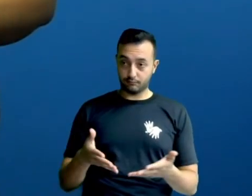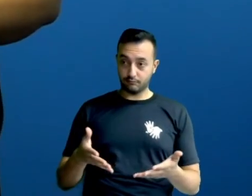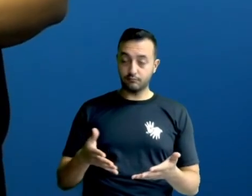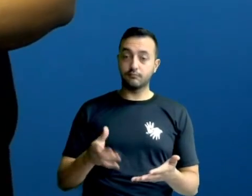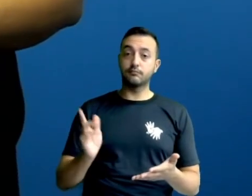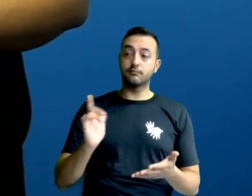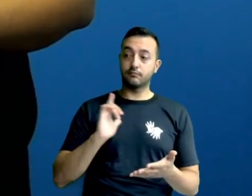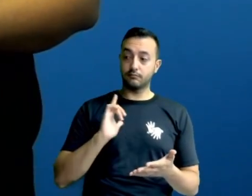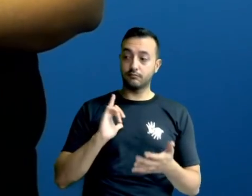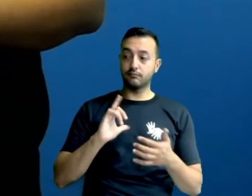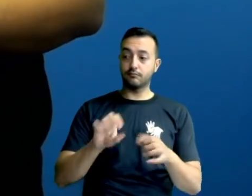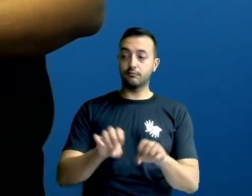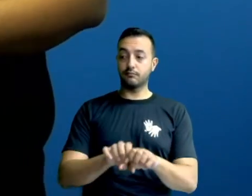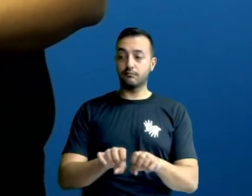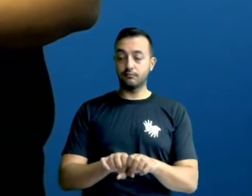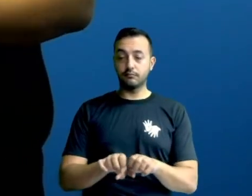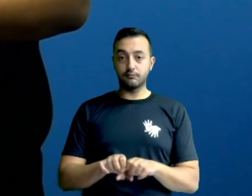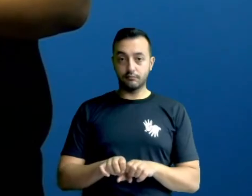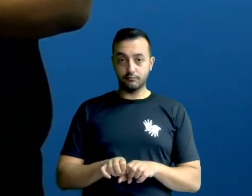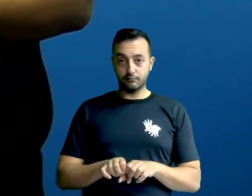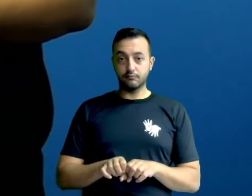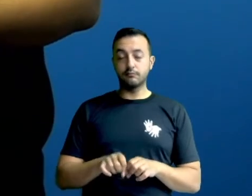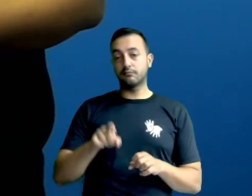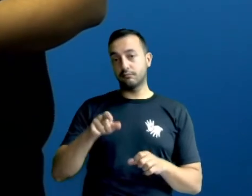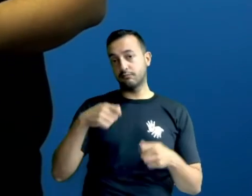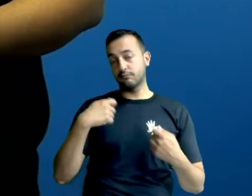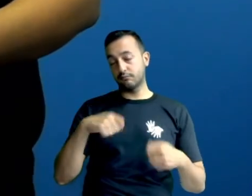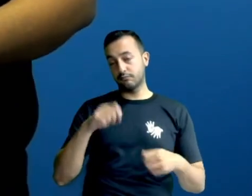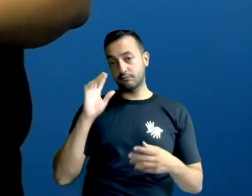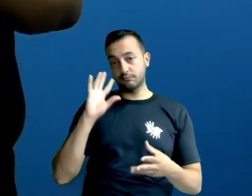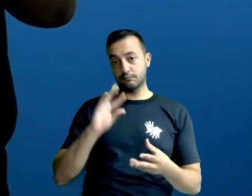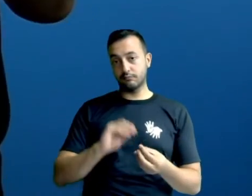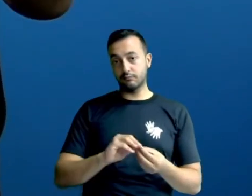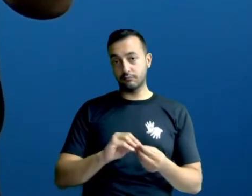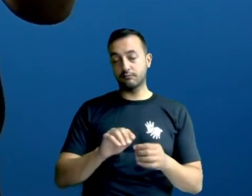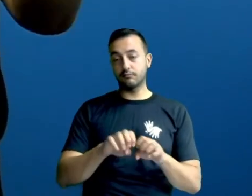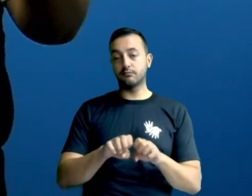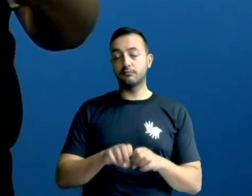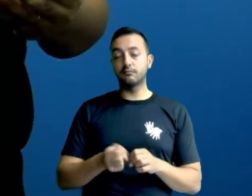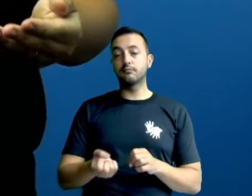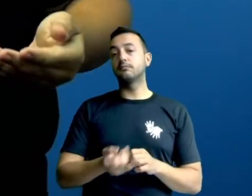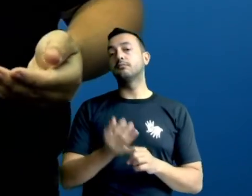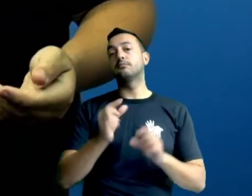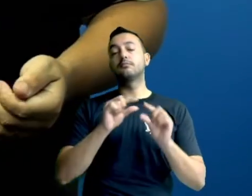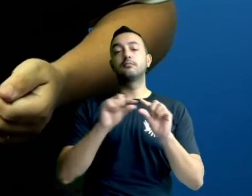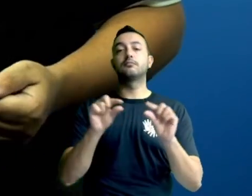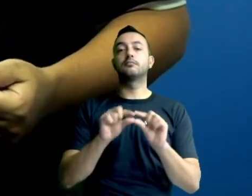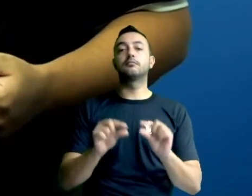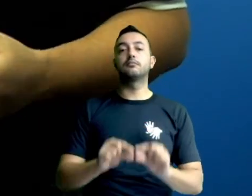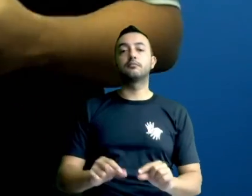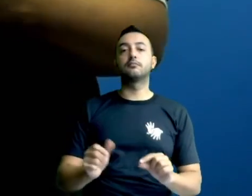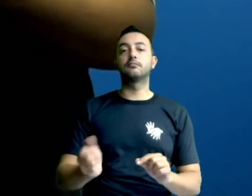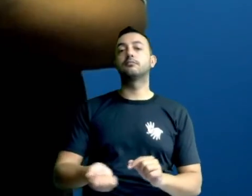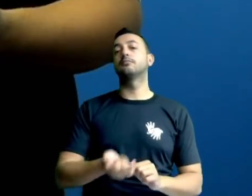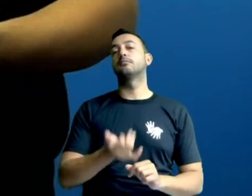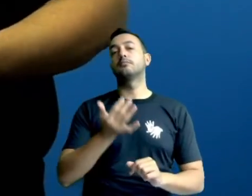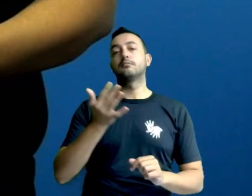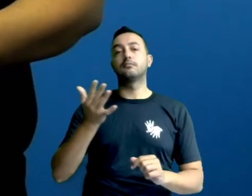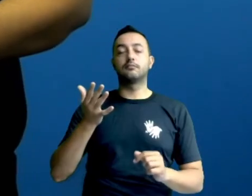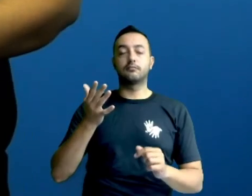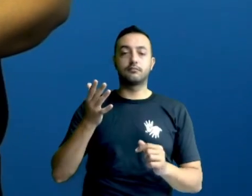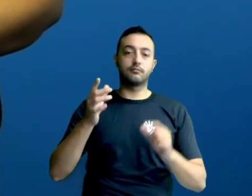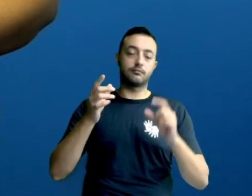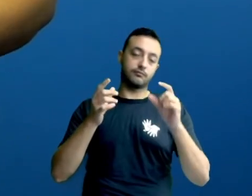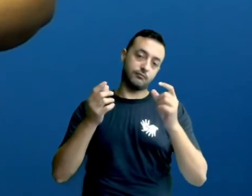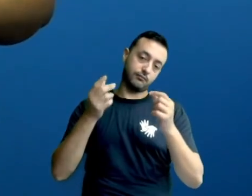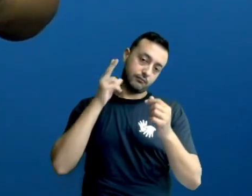parte de estrutura. Você vai ter que definir uma estrutura. Quantos versos você vai utilizar? Quantos